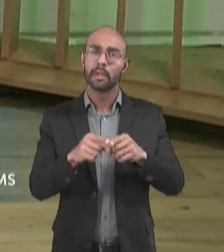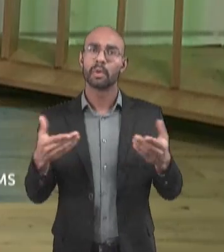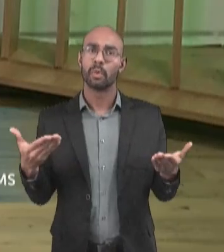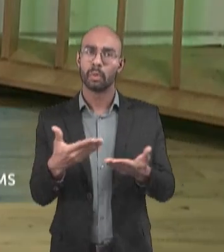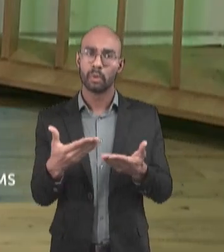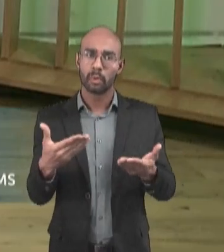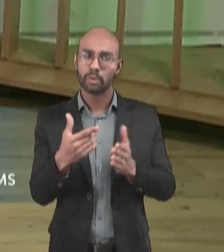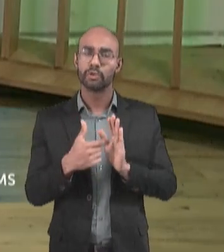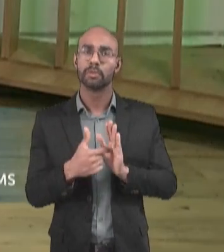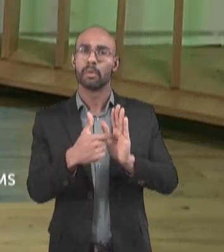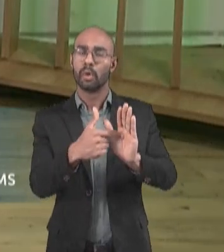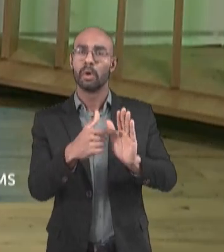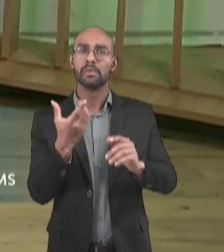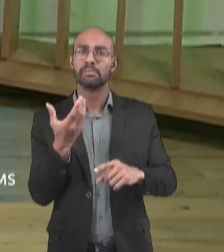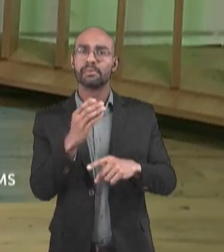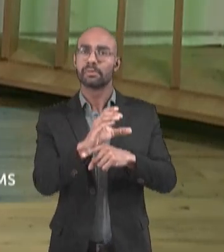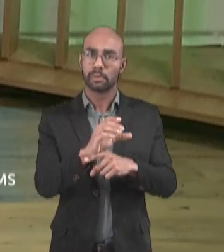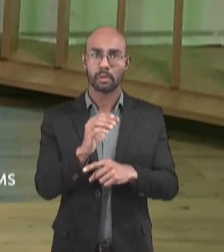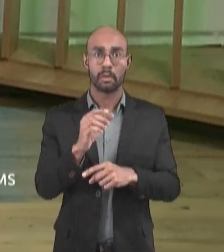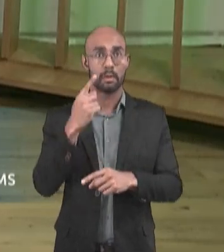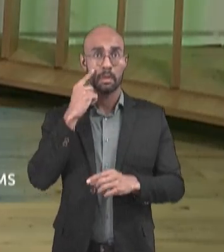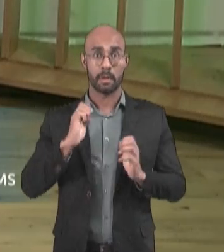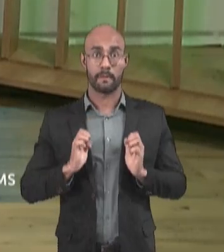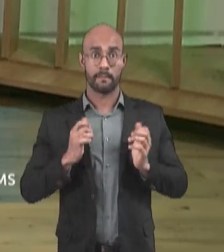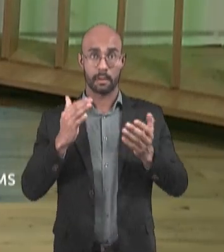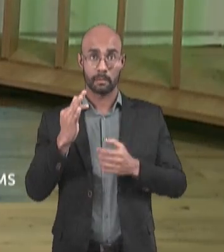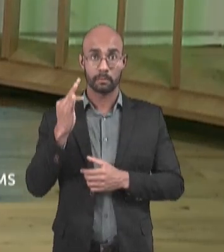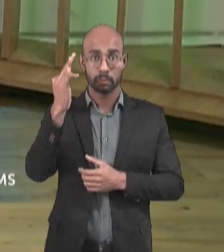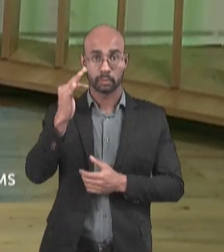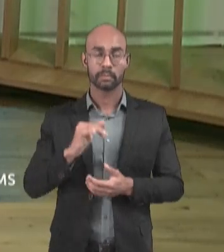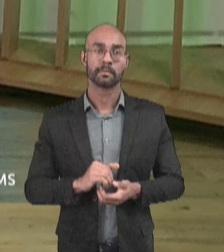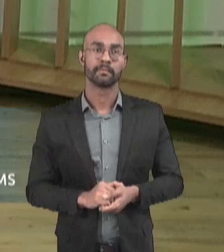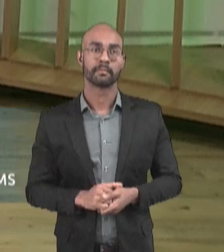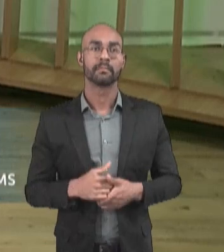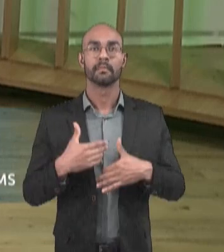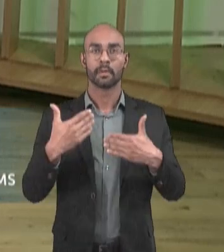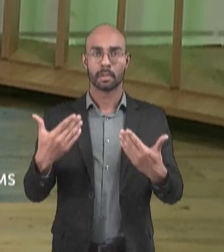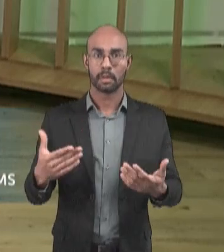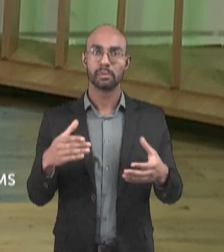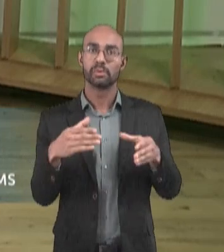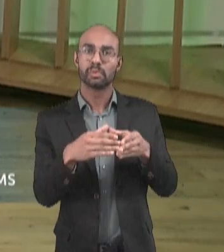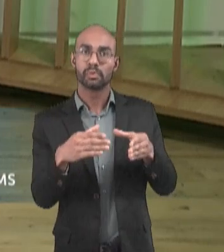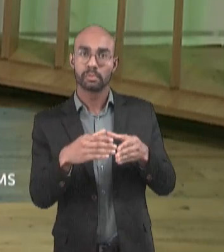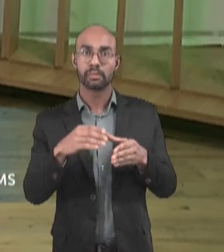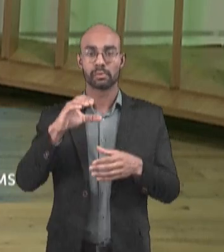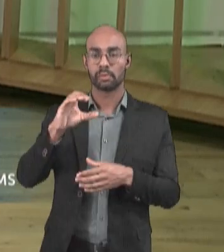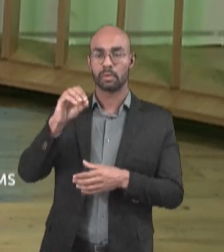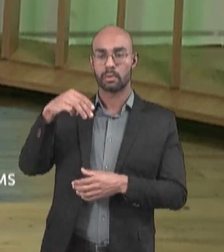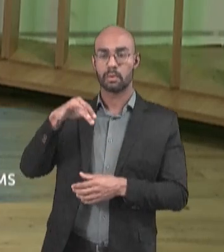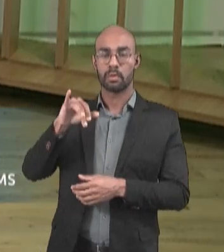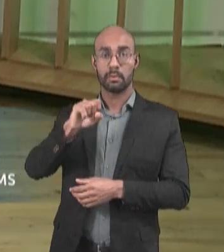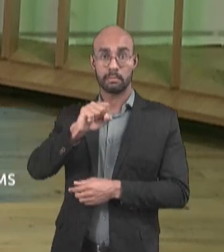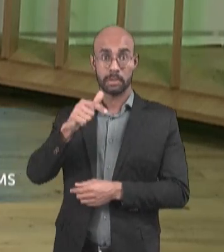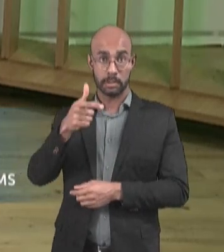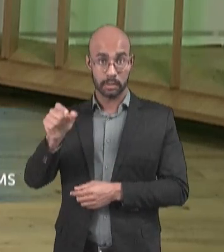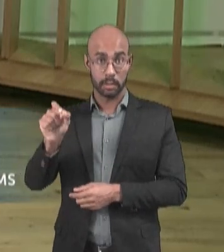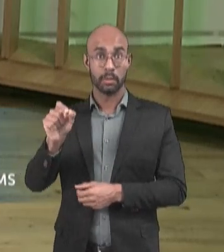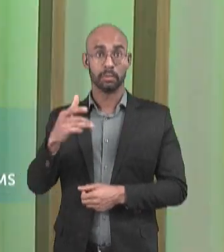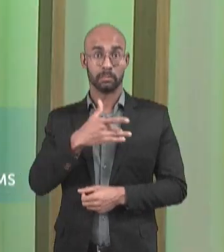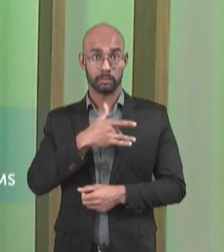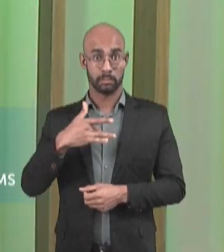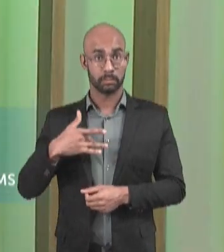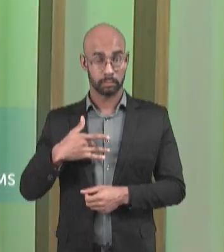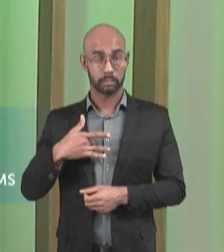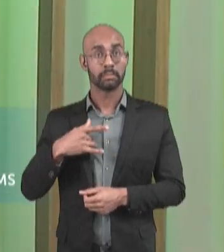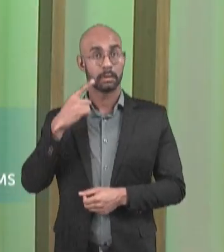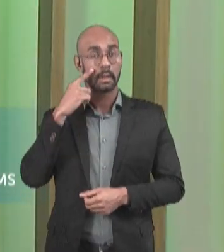também traz já um evento a futuro, né, Gláucia? A Comissão de Saúde hoje se reúne na Casa